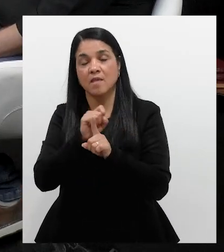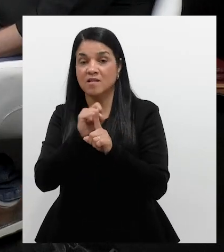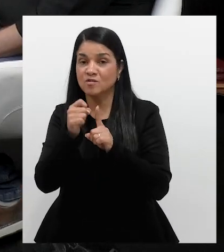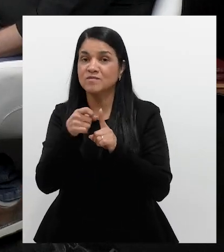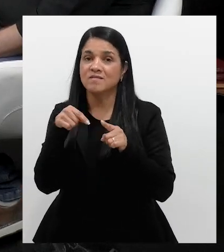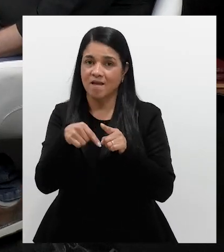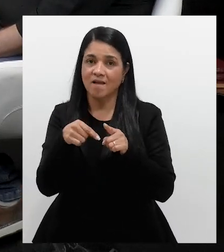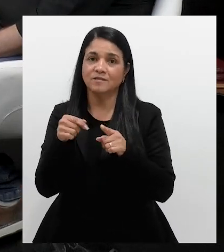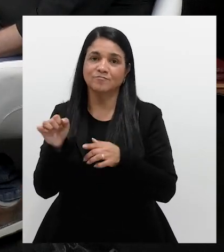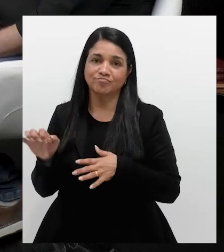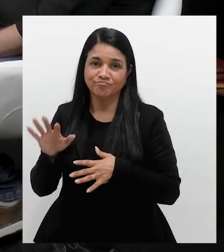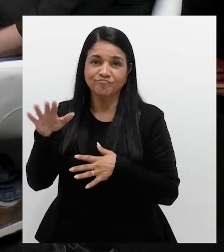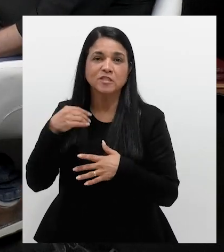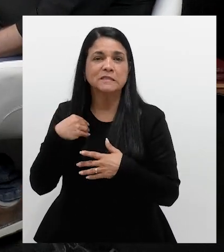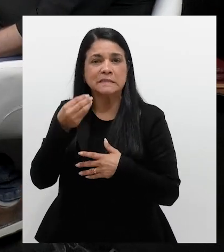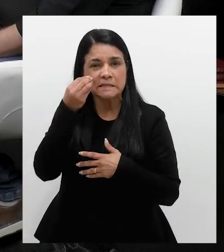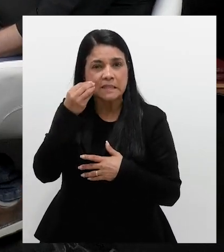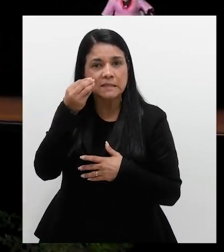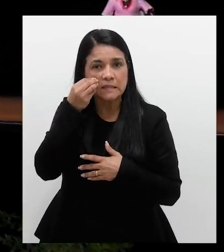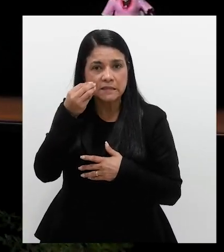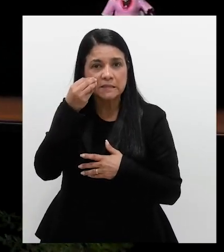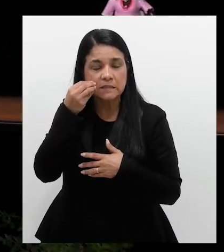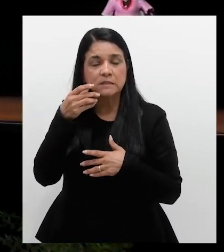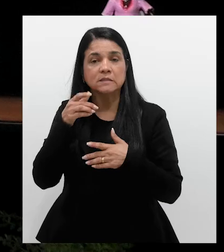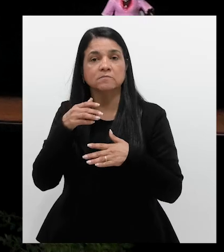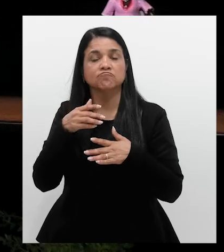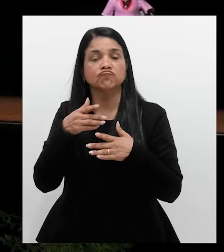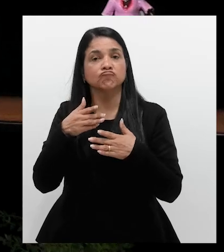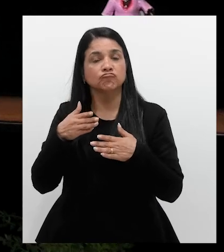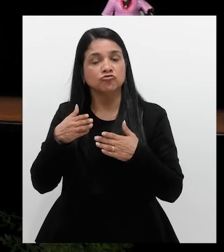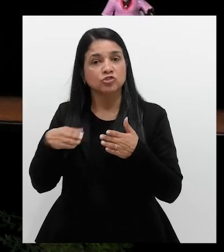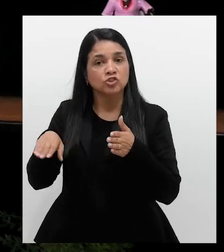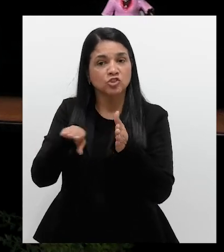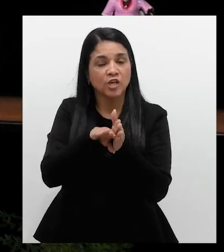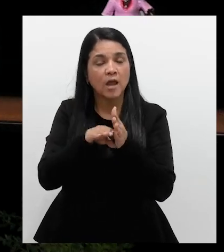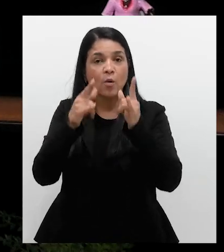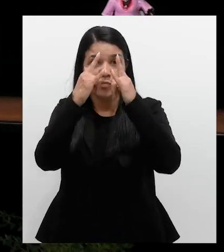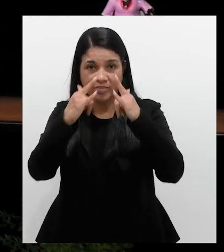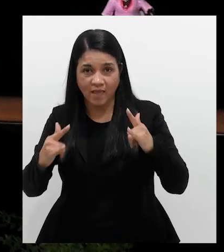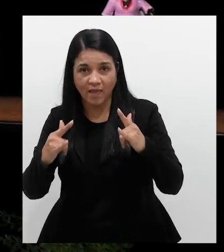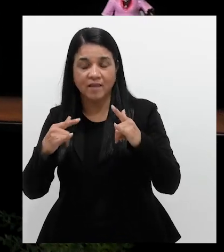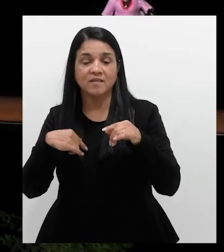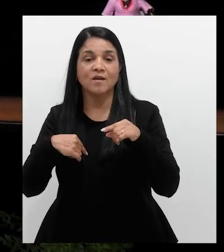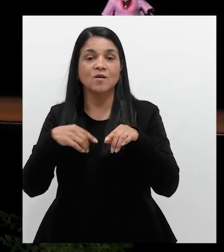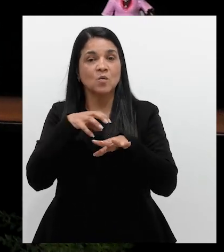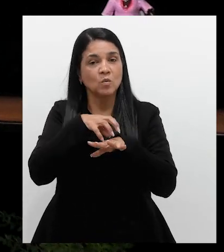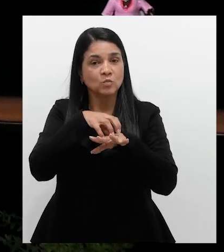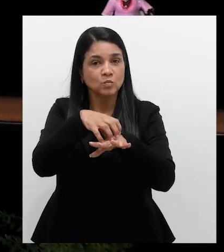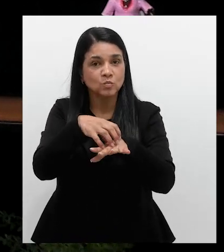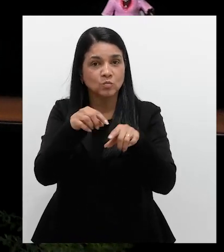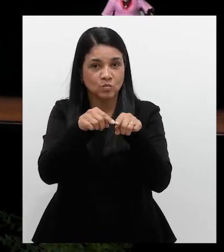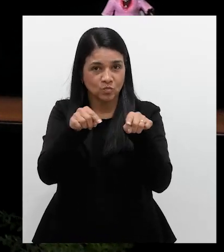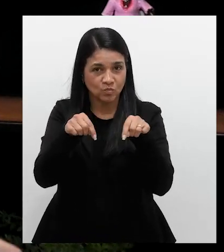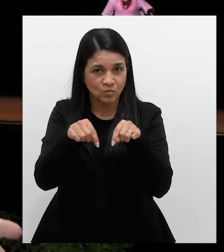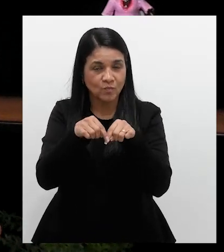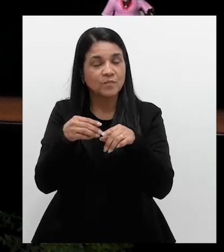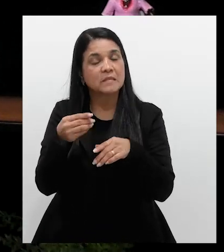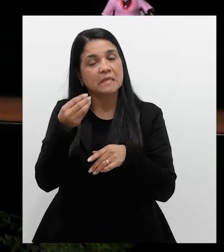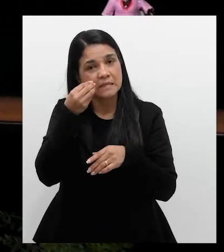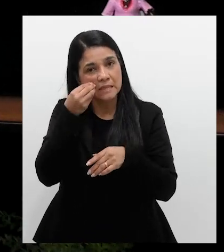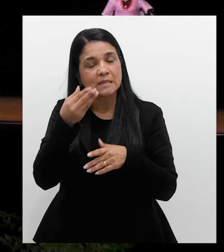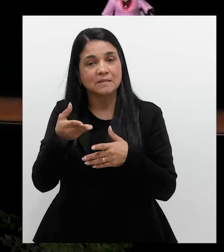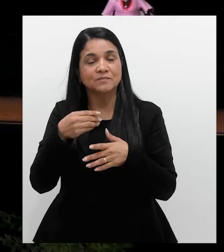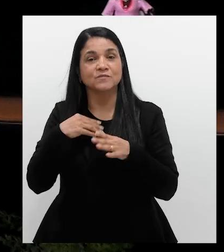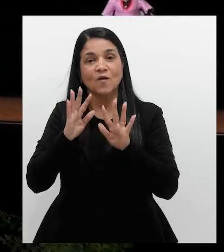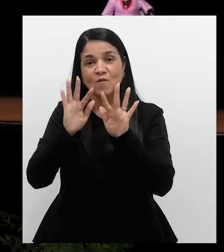também a questão social. E a gente tenta buscar, a gente tenta chegar nos locais com tendas, com consultórios itinerantes, é o que a